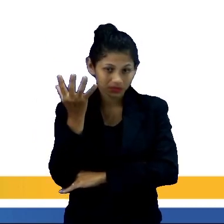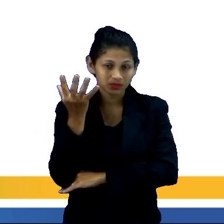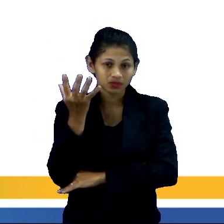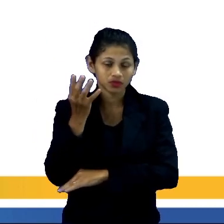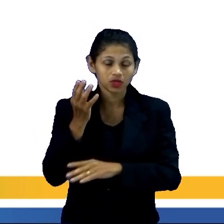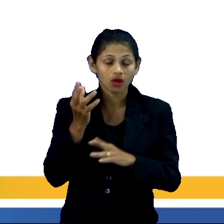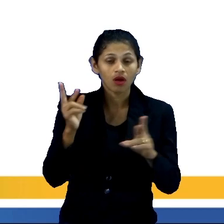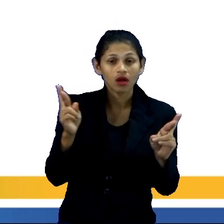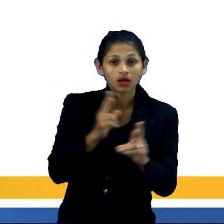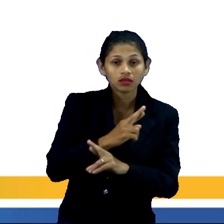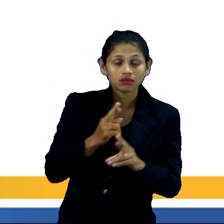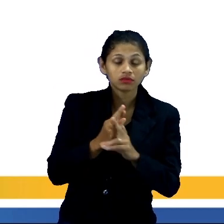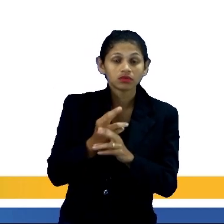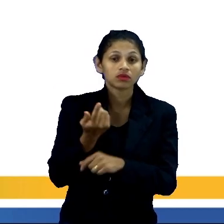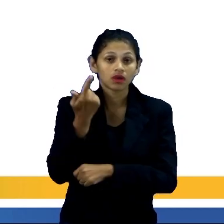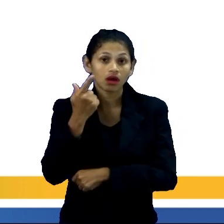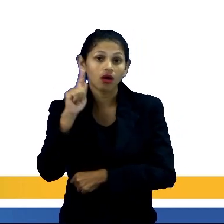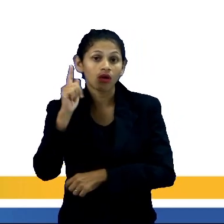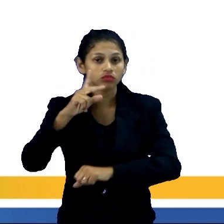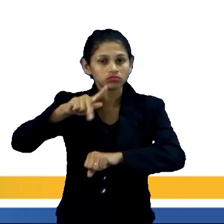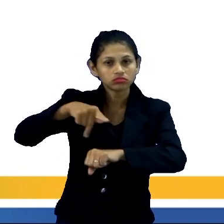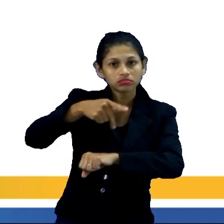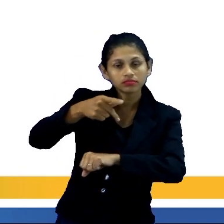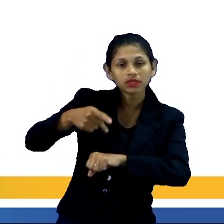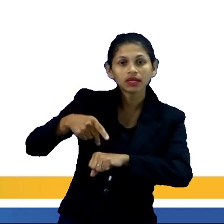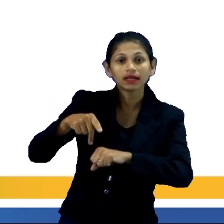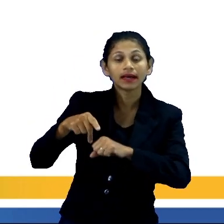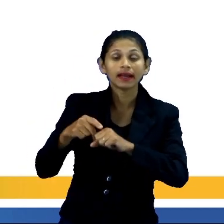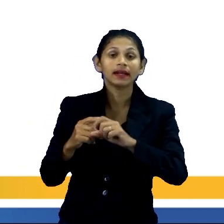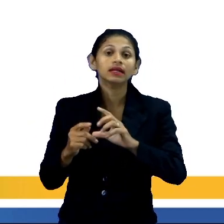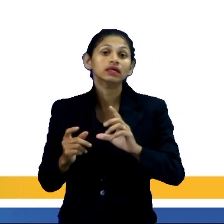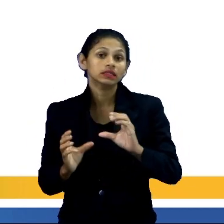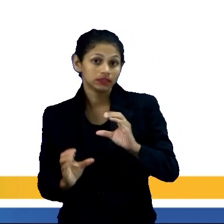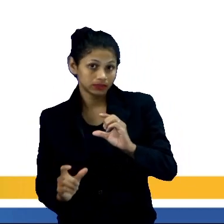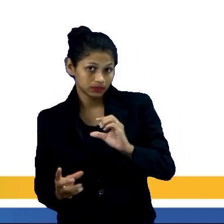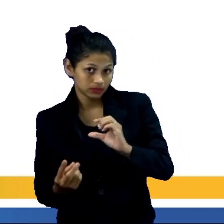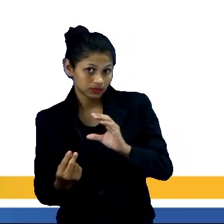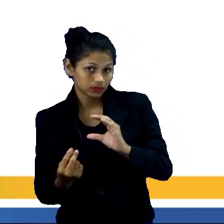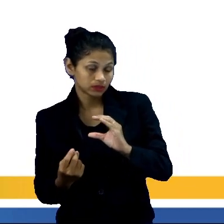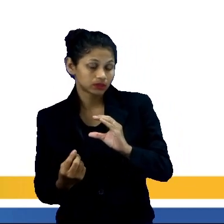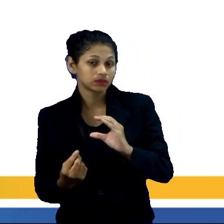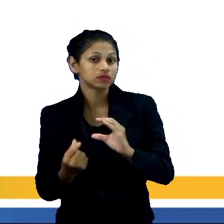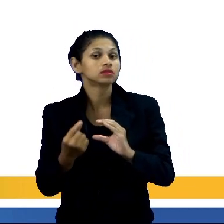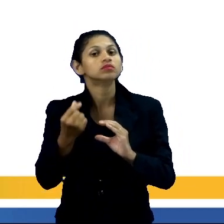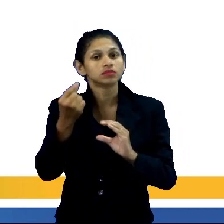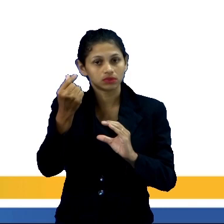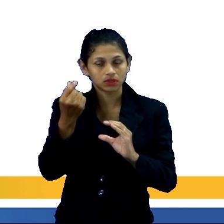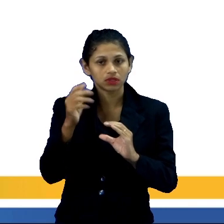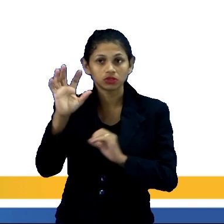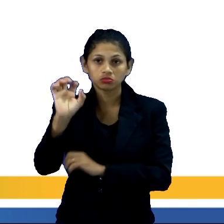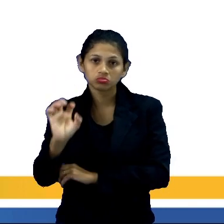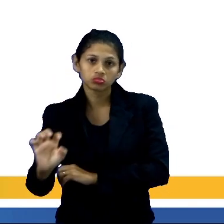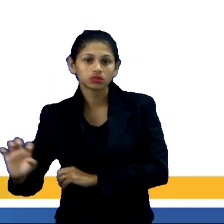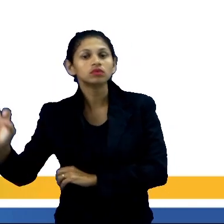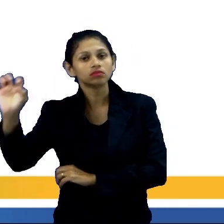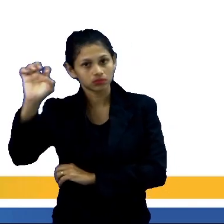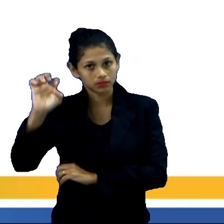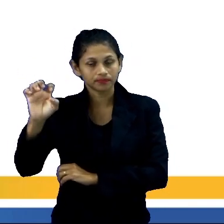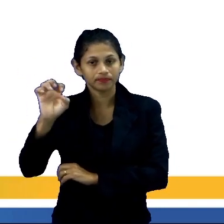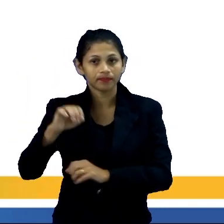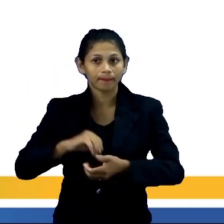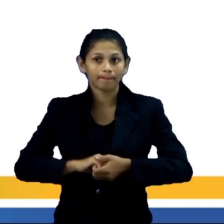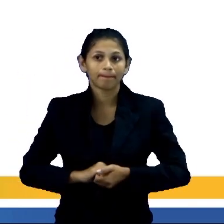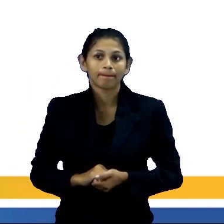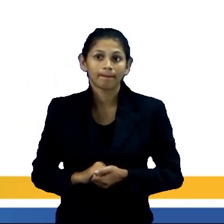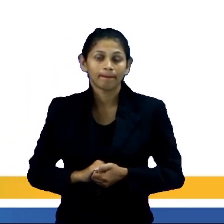à industrialização dos países capitalistas centrais, ou ali dos países europeus, que foram os primeiros ali a se